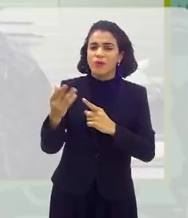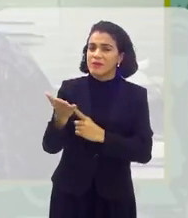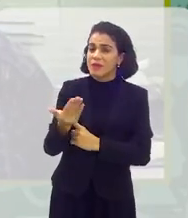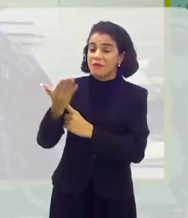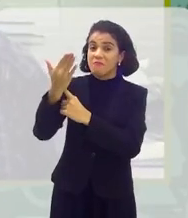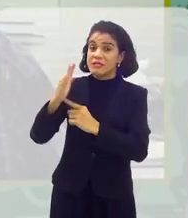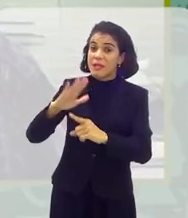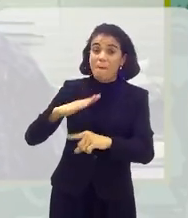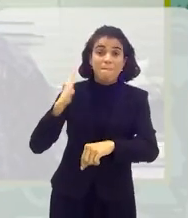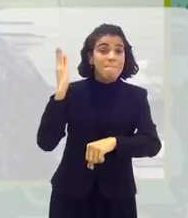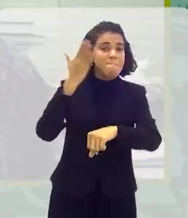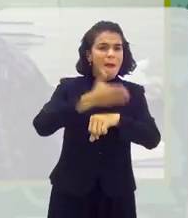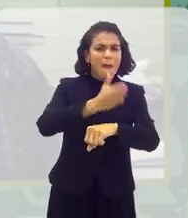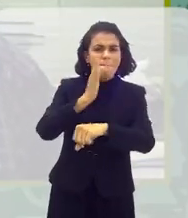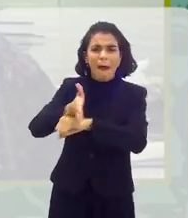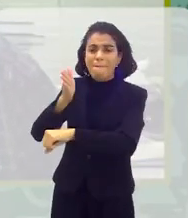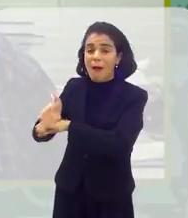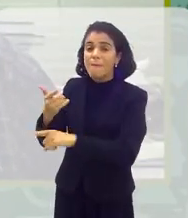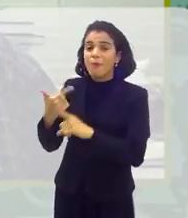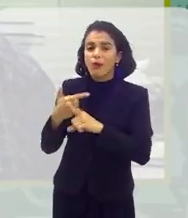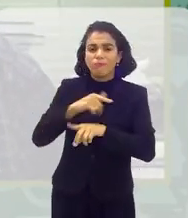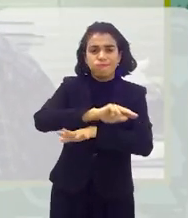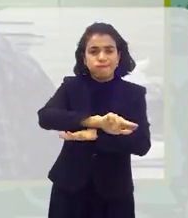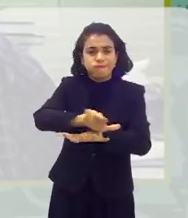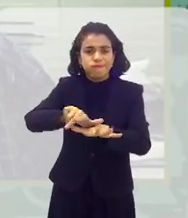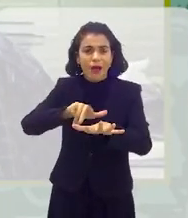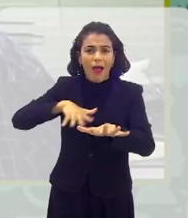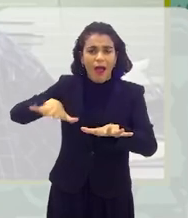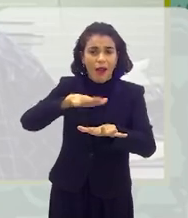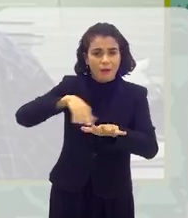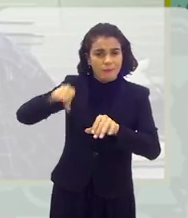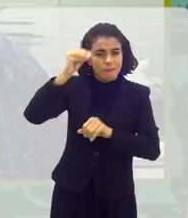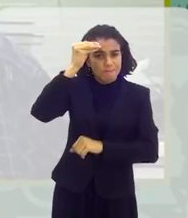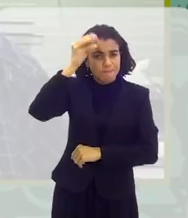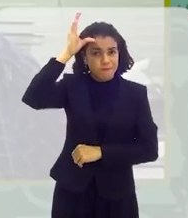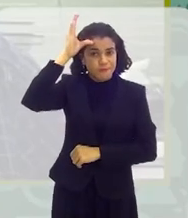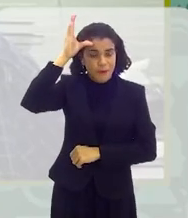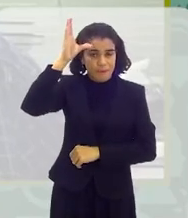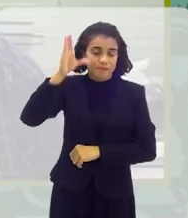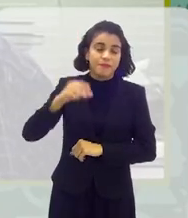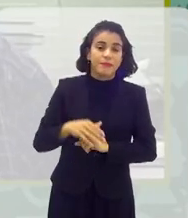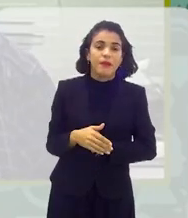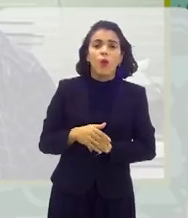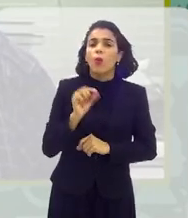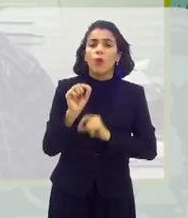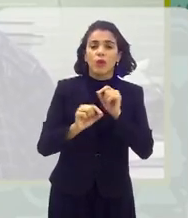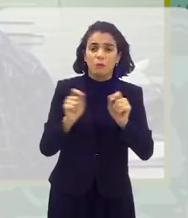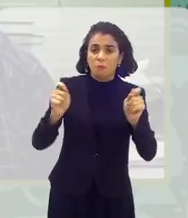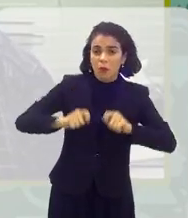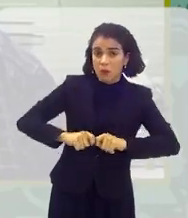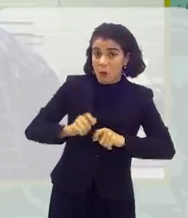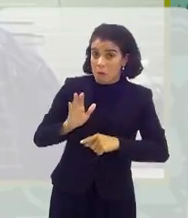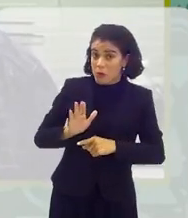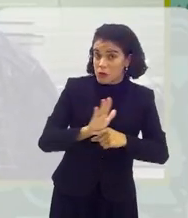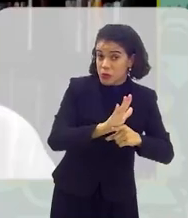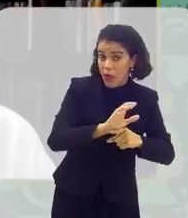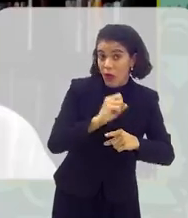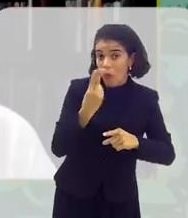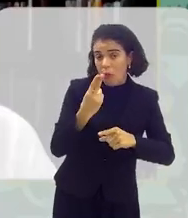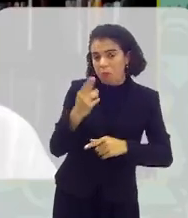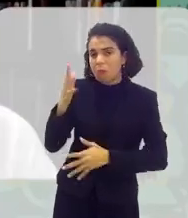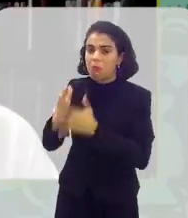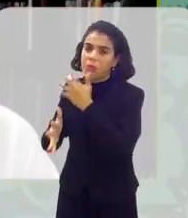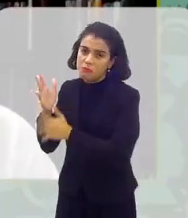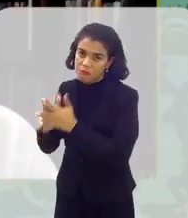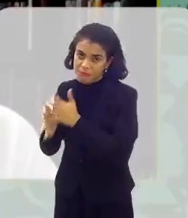vai ser maior porque ela permeia várias áreas de conhecimento é o que acontecer é que ela pode beneficiar o